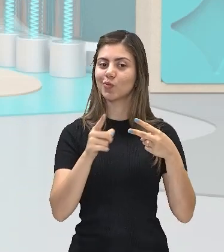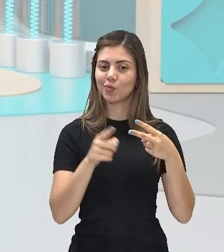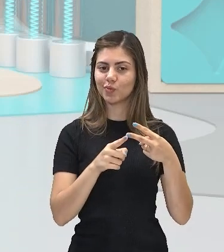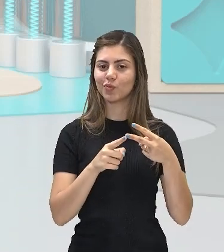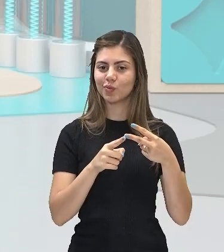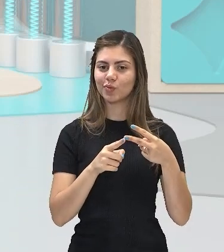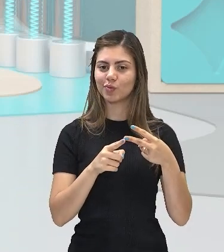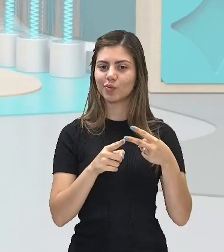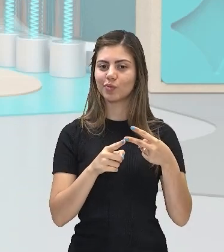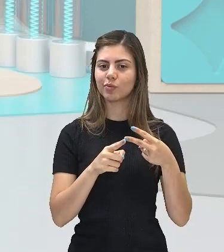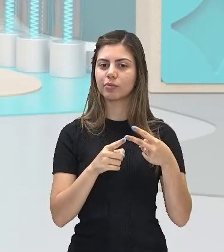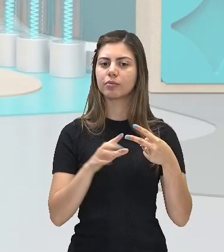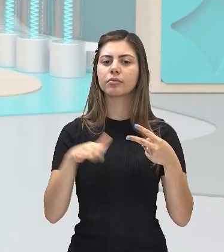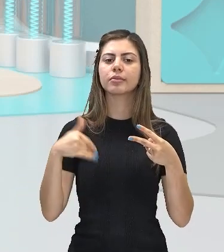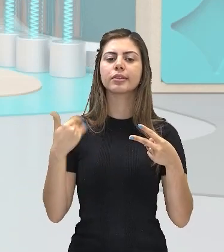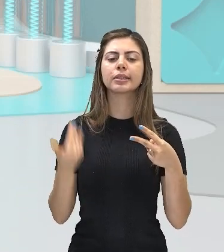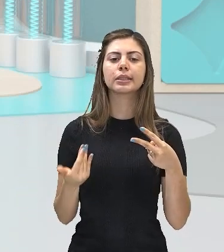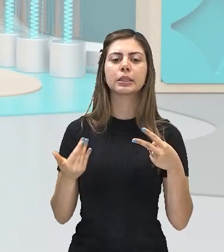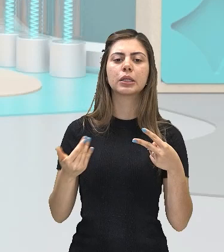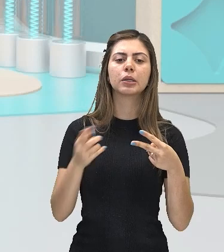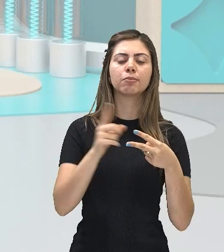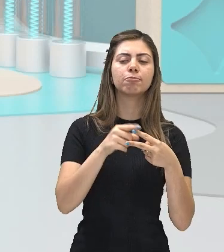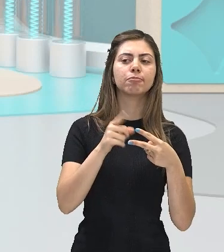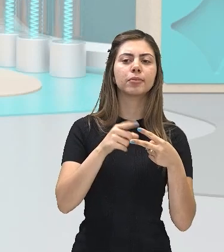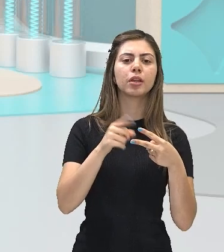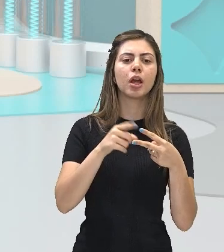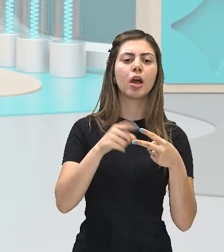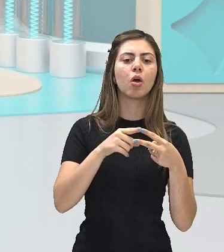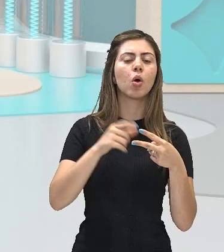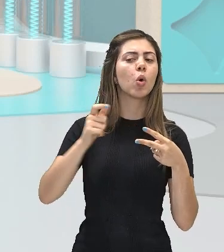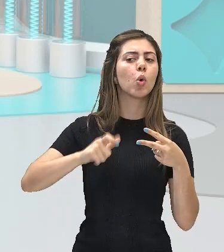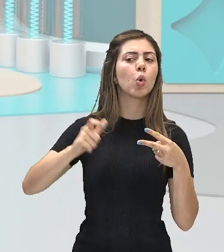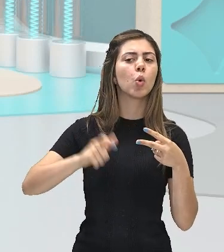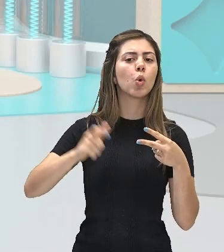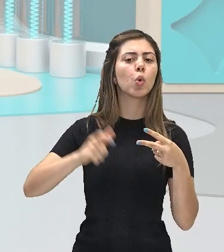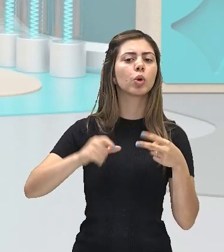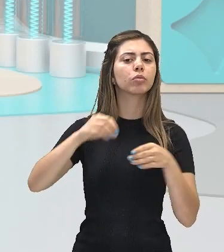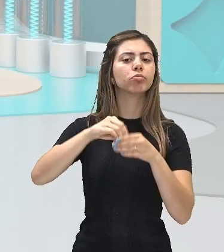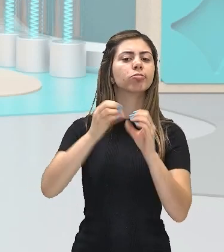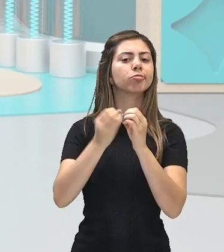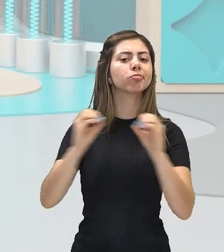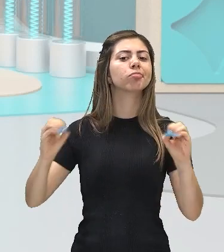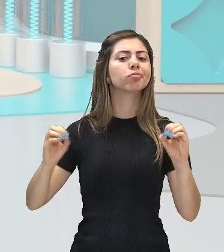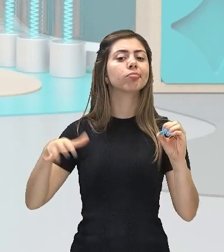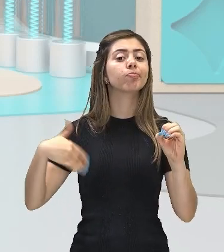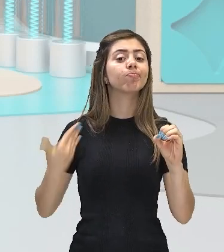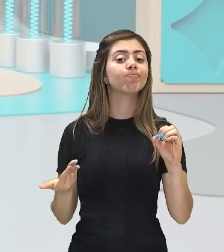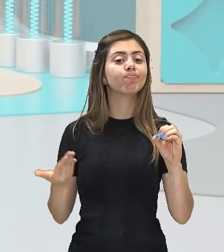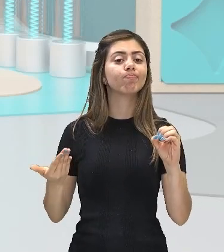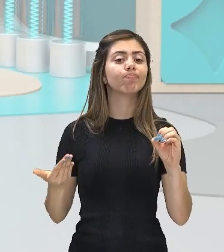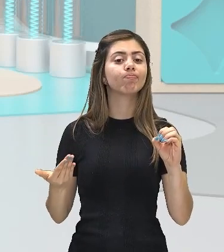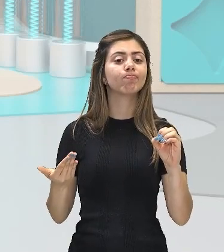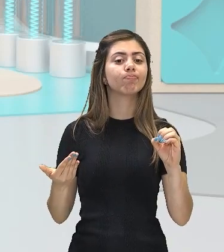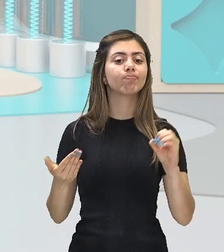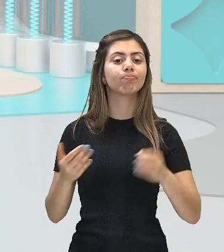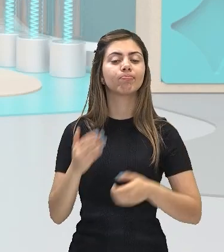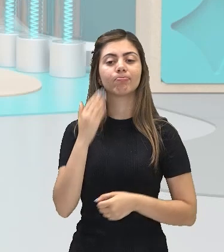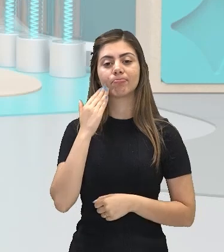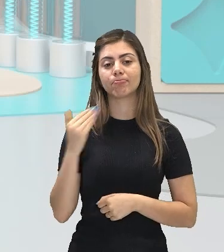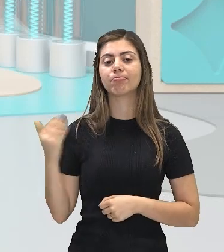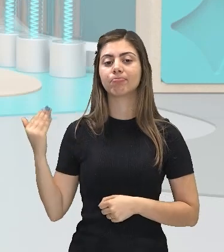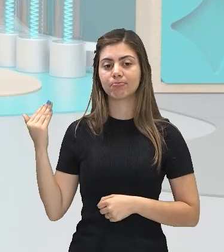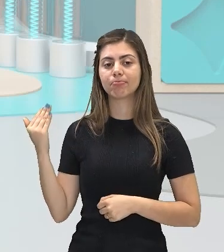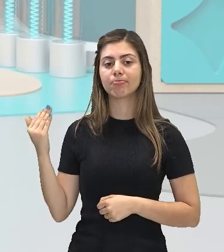verbal. Onde estará o sintagma nominal desta oração? Passa a próxima tela, por favor. O sintagma nominal está